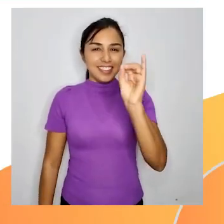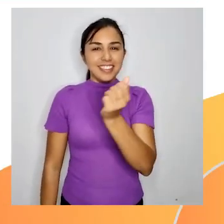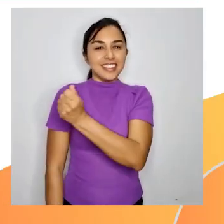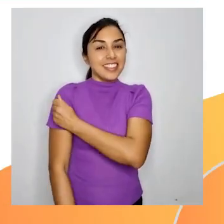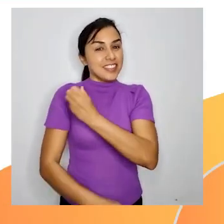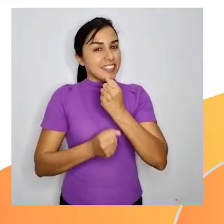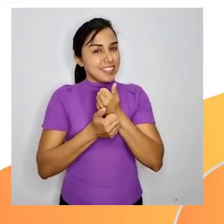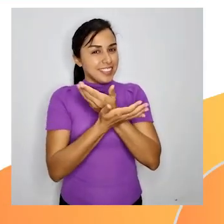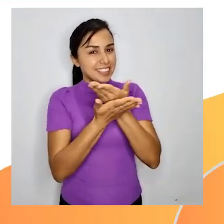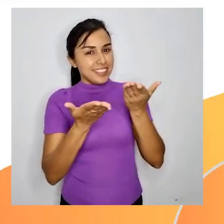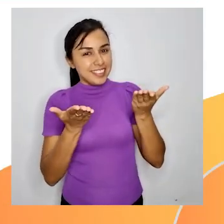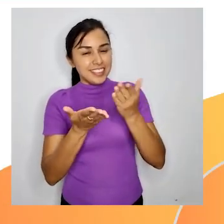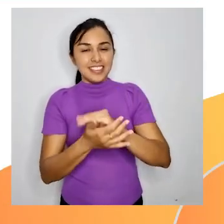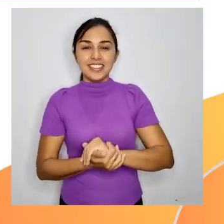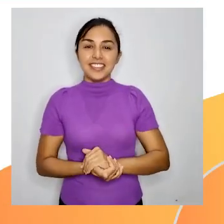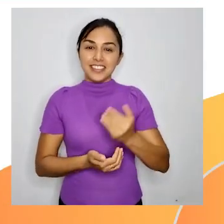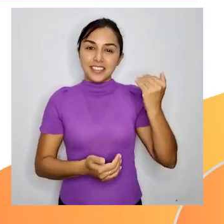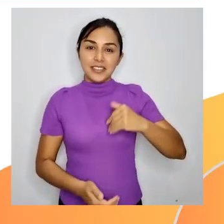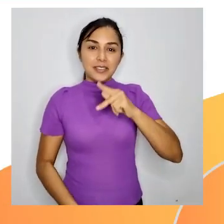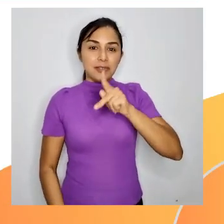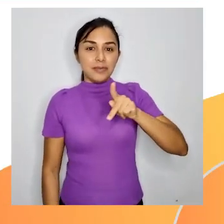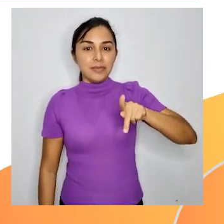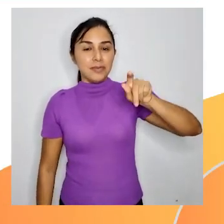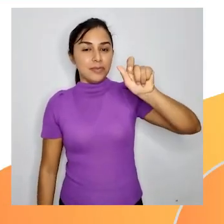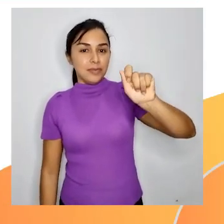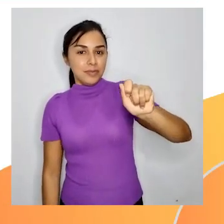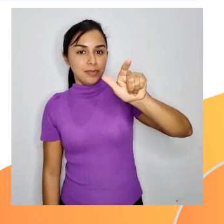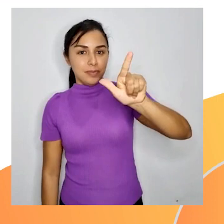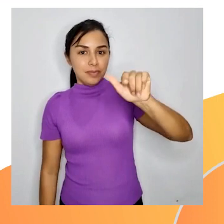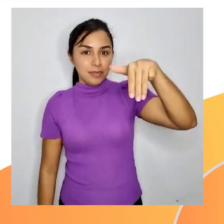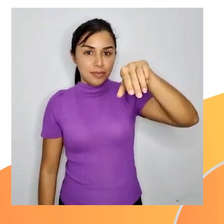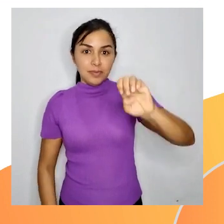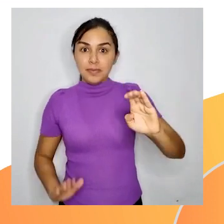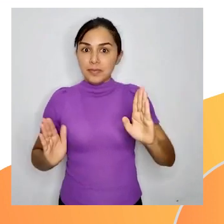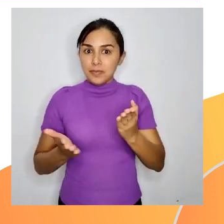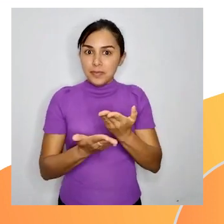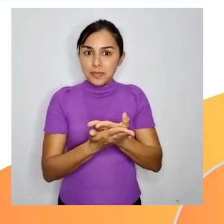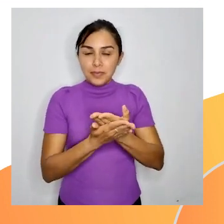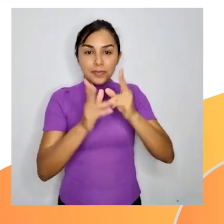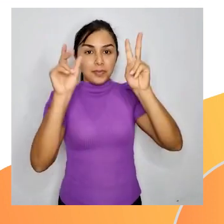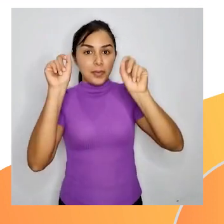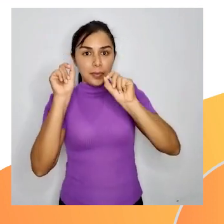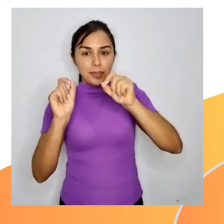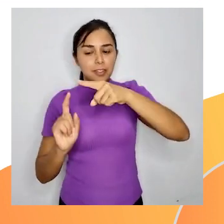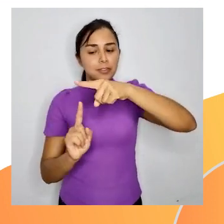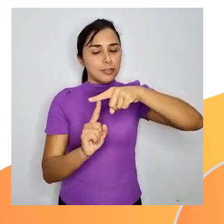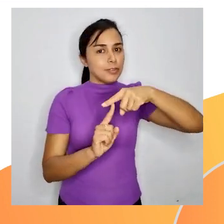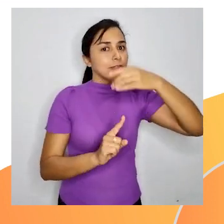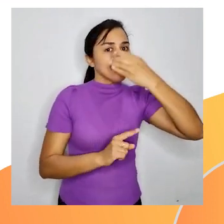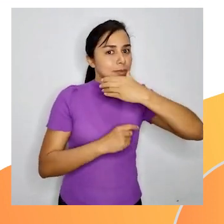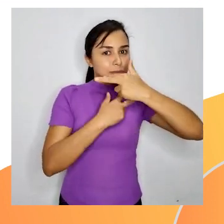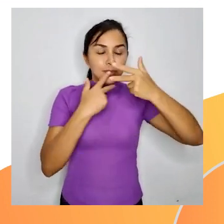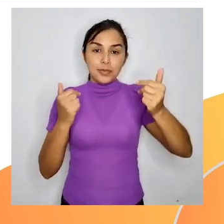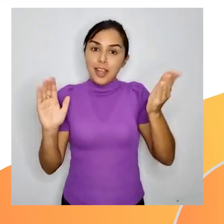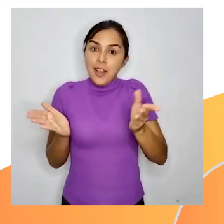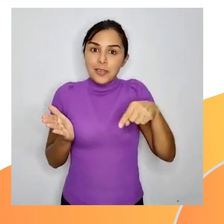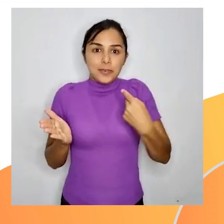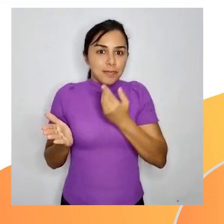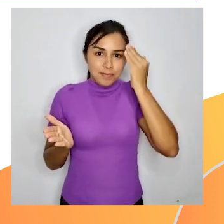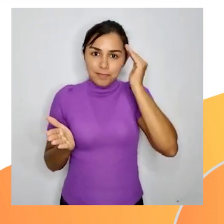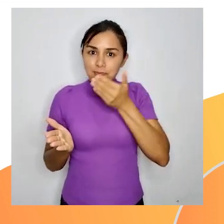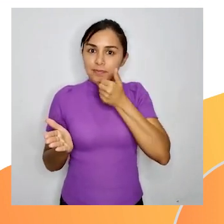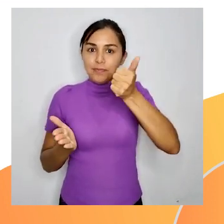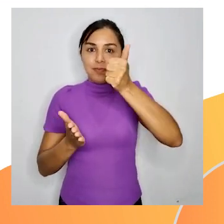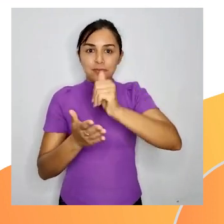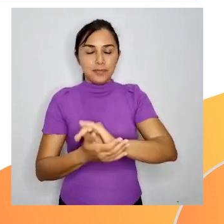Olá, alunos! Tudo bem com vocês? Eu sou a professora Aline e o tema da nossa aula de hoje é classificação dos frutos. Vamos entender melhor